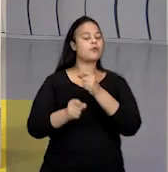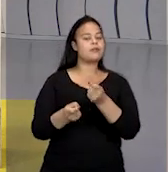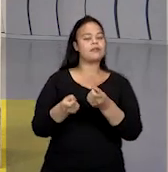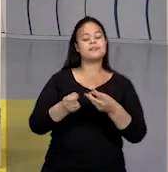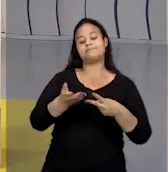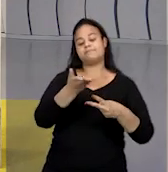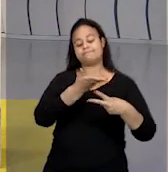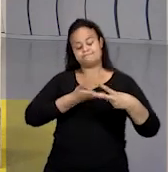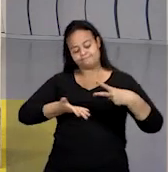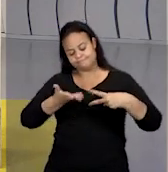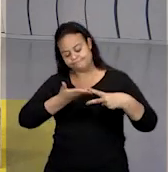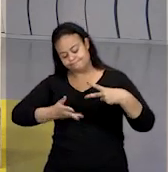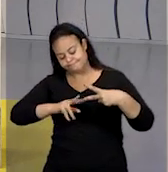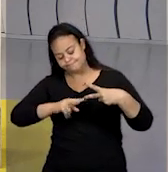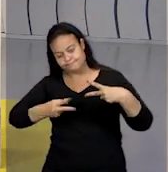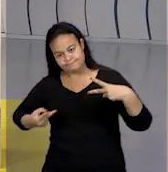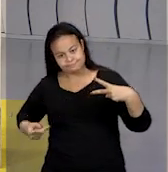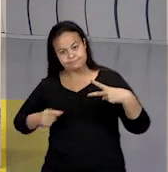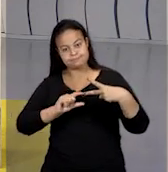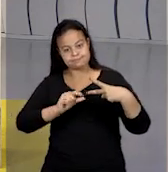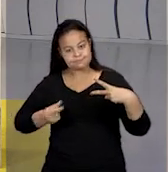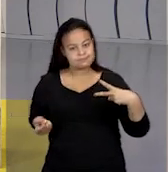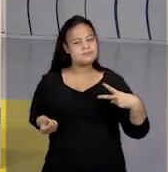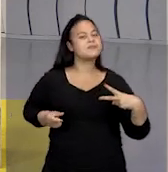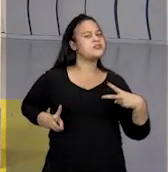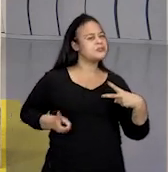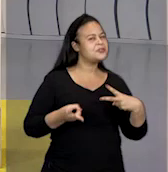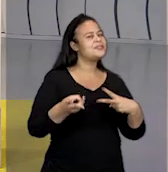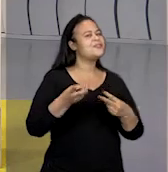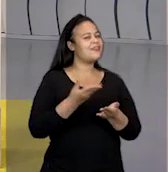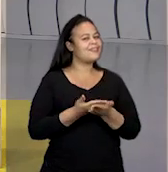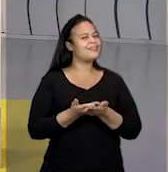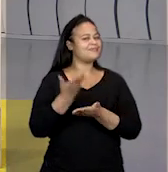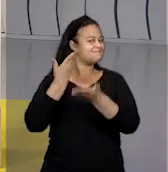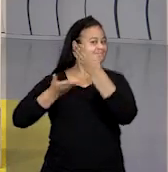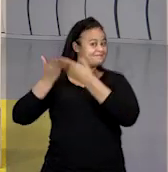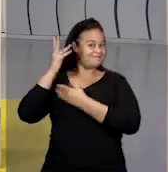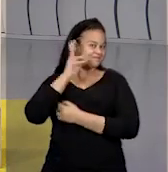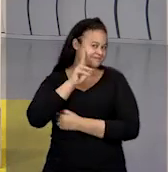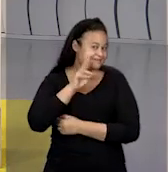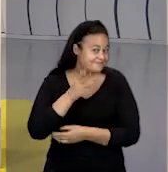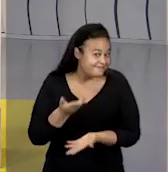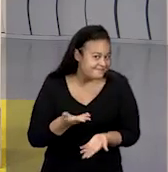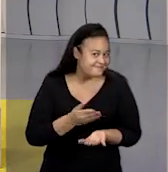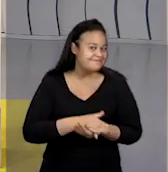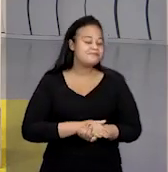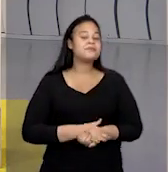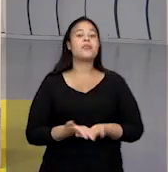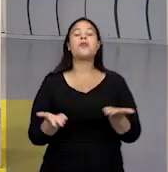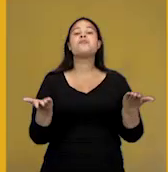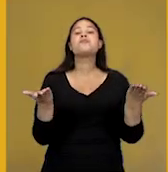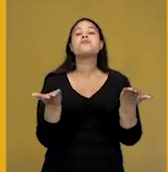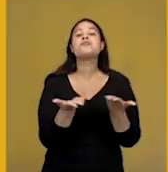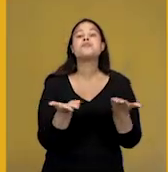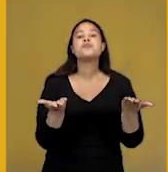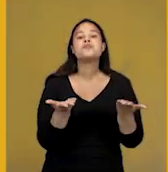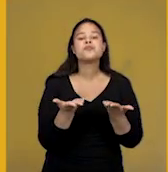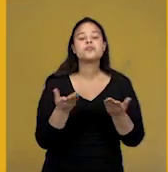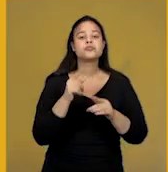interação gênica, continuando aí o assunto da aula passada. E nessa aula de hoje, nós vamos,